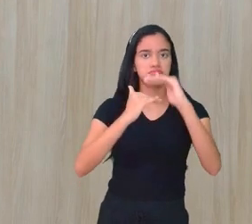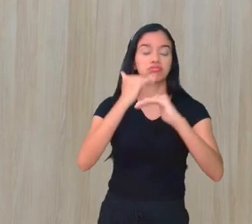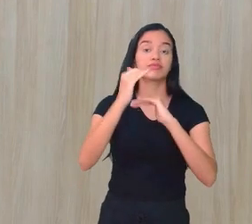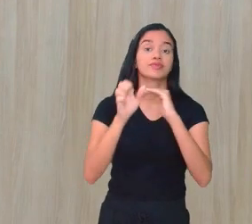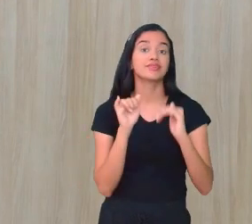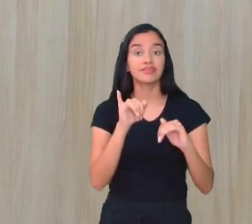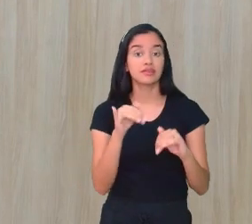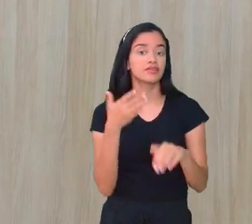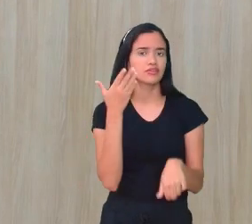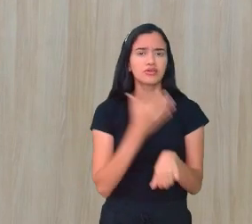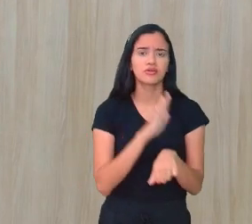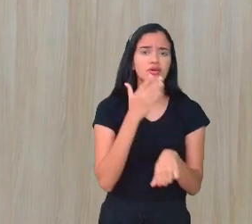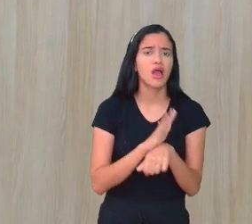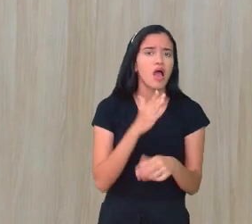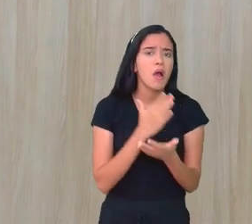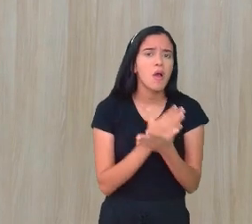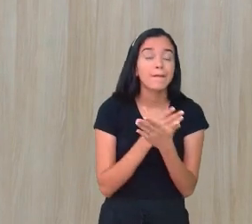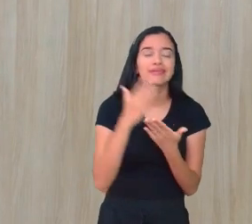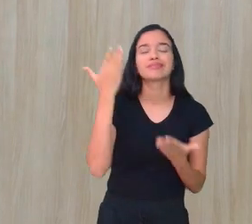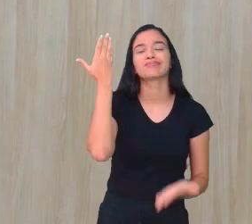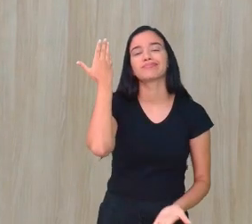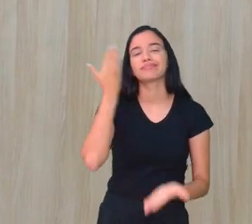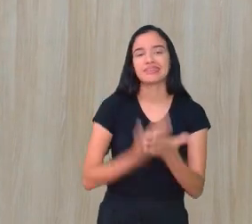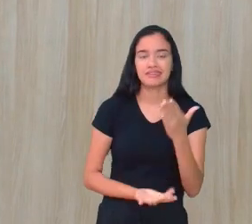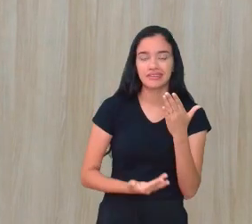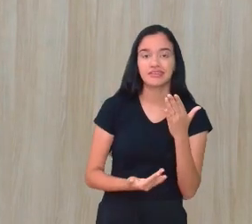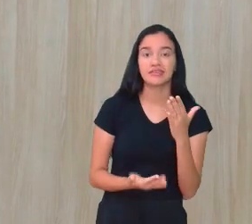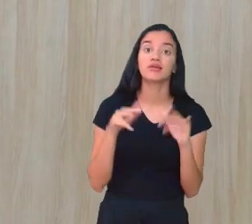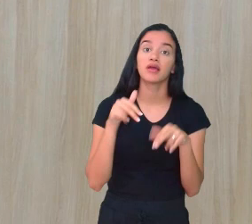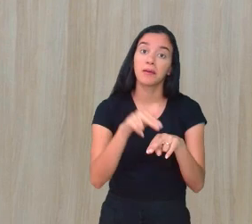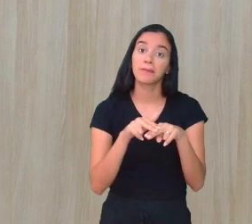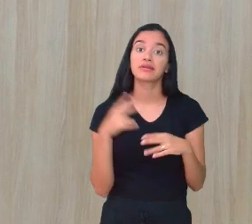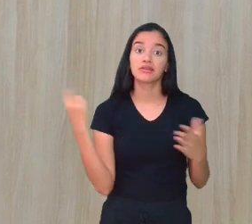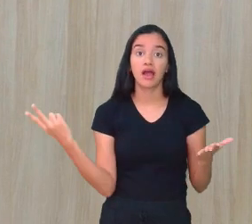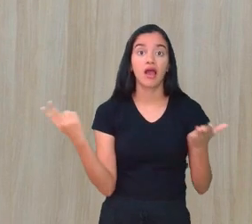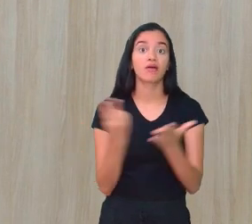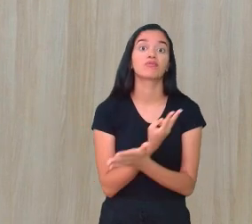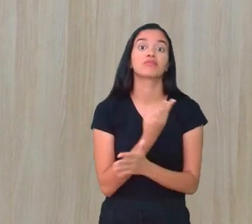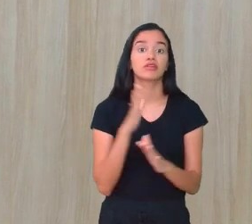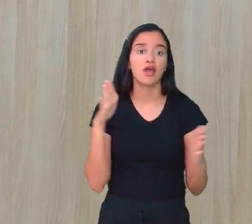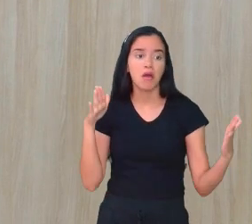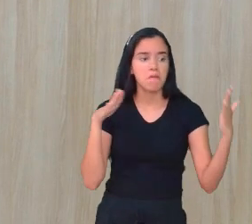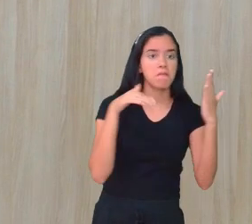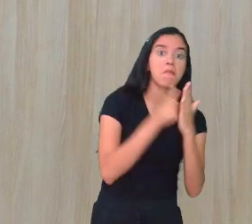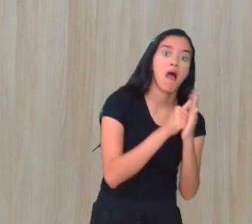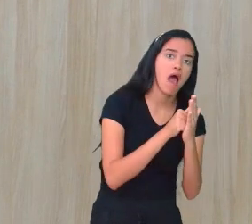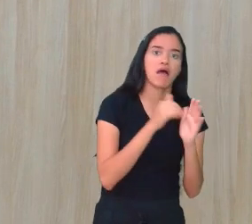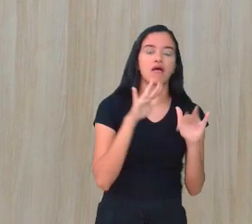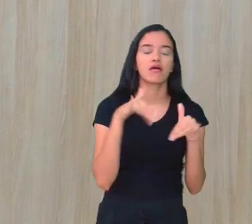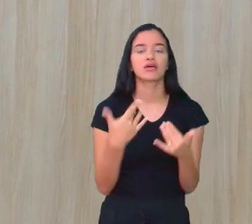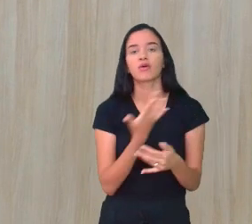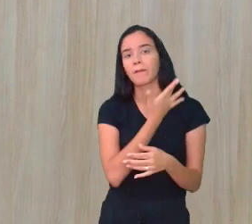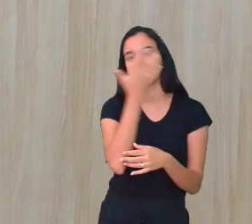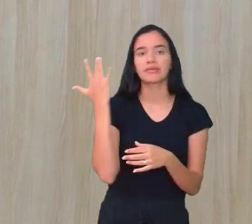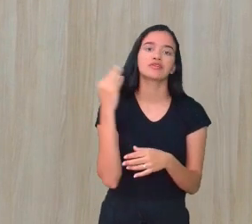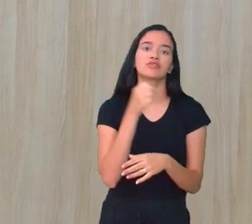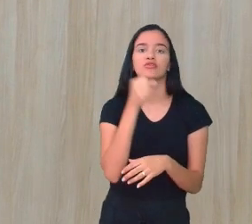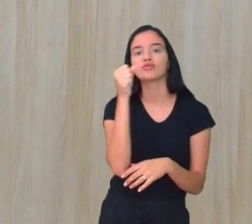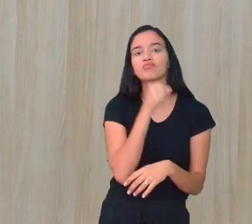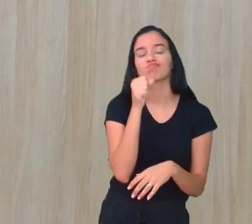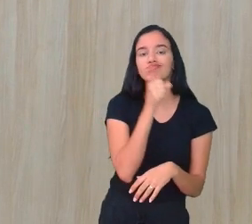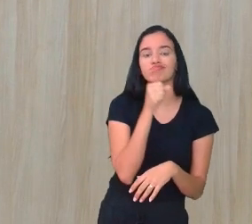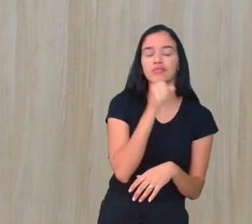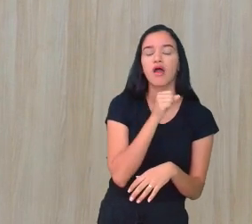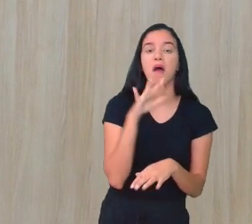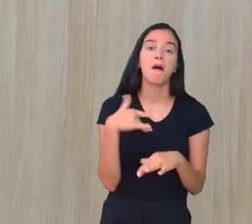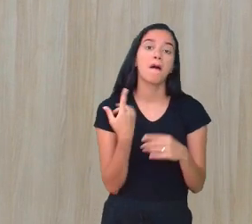se a gente não treina, a gente começa a perder. E aí por isso que acontecem muitos acidentes, né, domésticos com pessoas idosas.